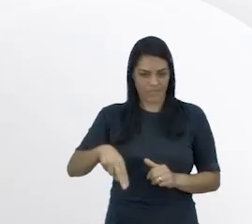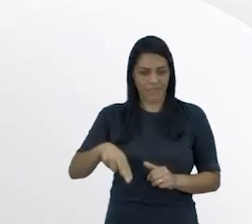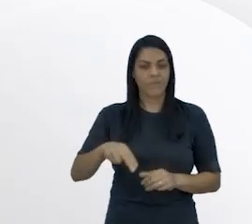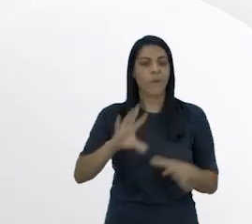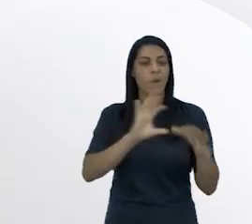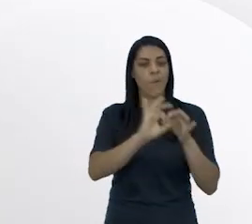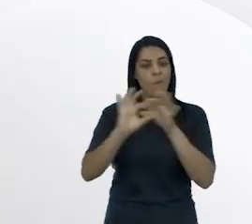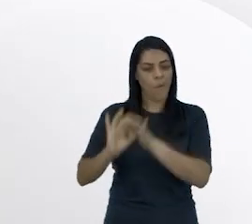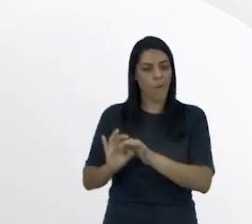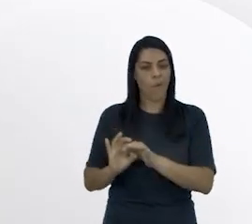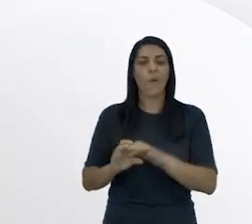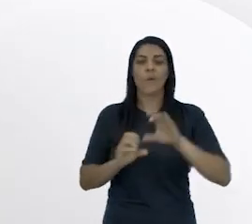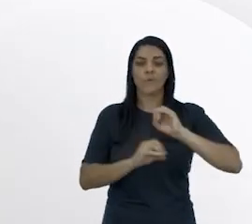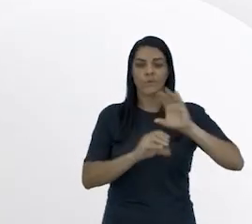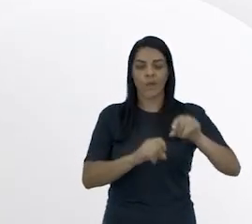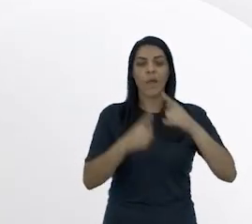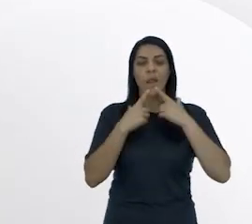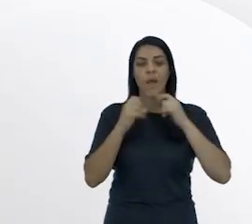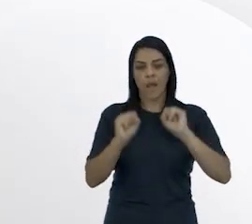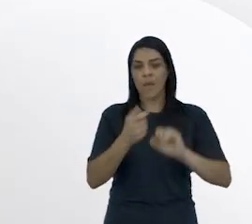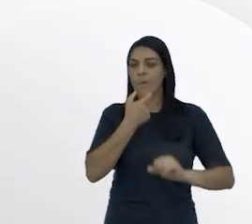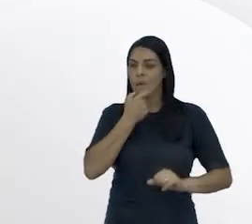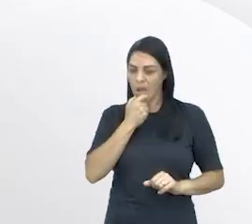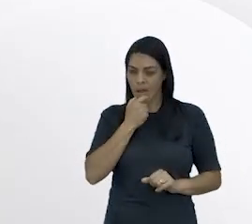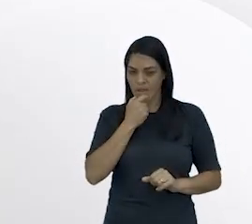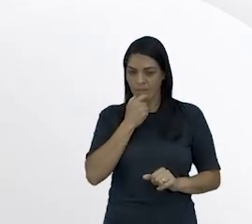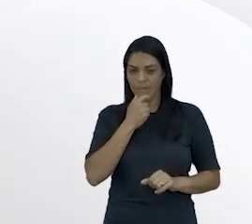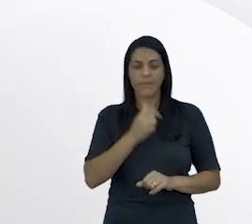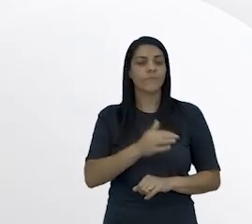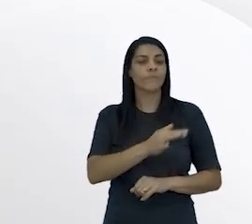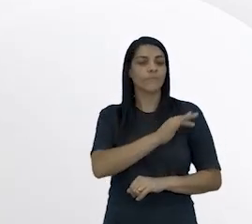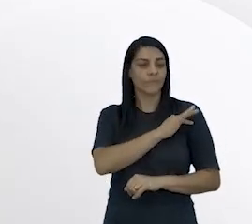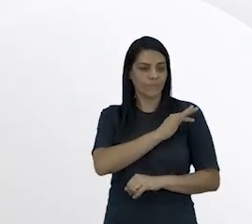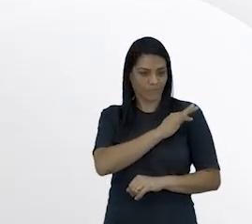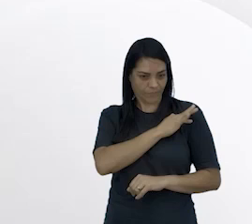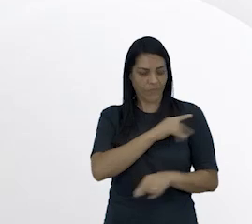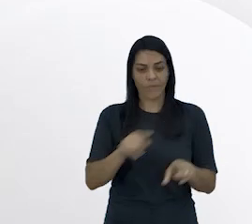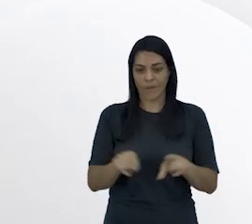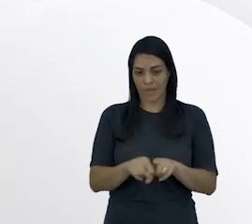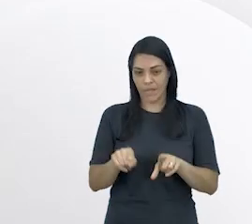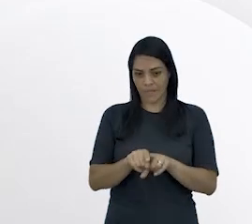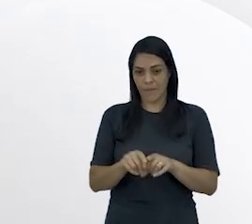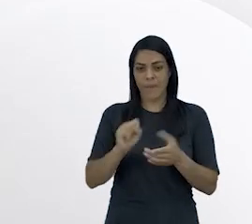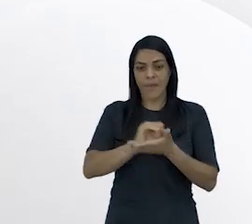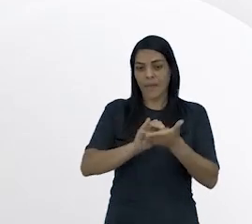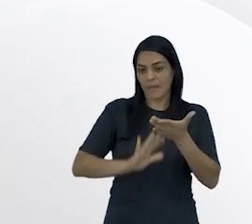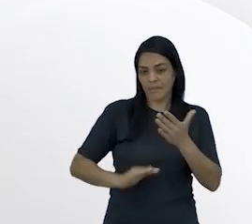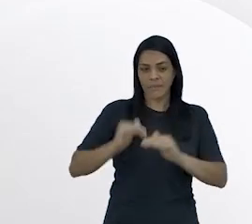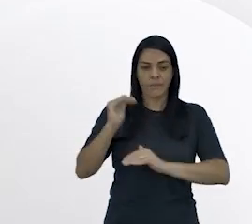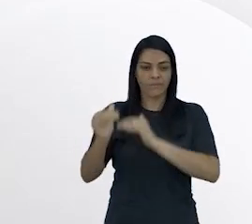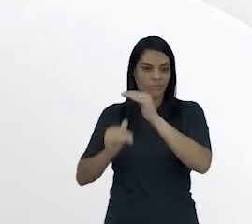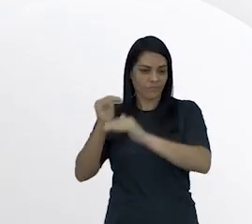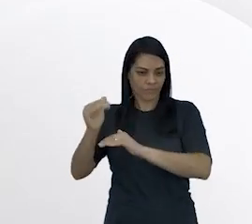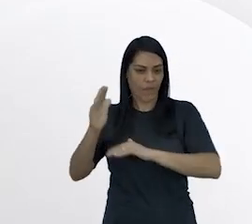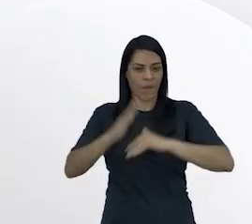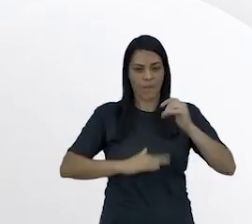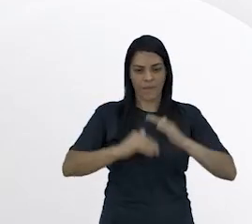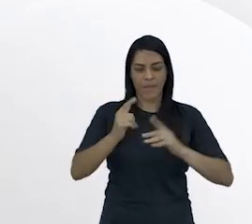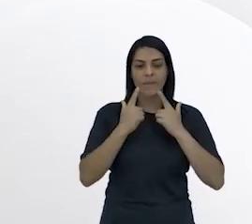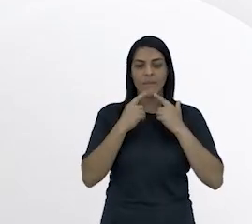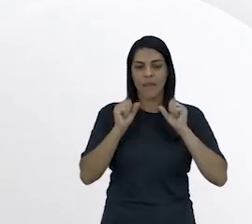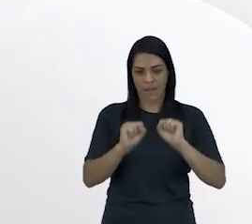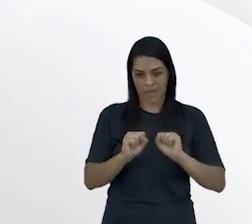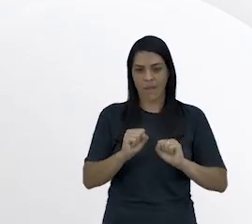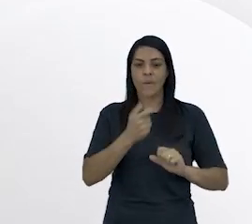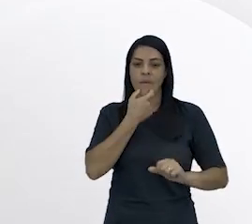língua inglesa para os anos iniciais. E fomentar algumas atividades, né, que desenvolvem as habilidades de língua inglesa e